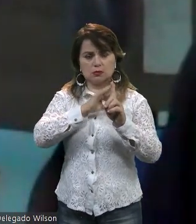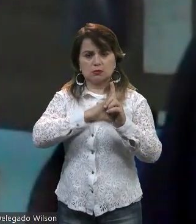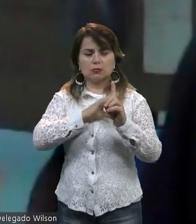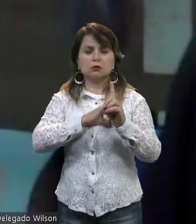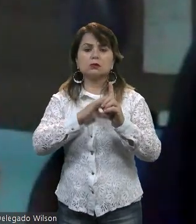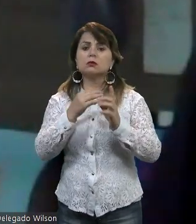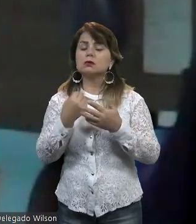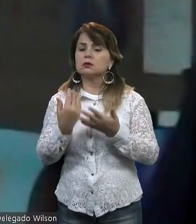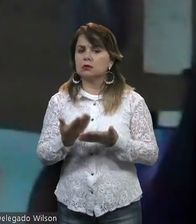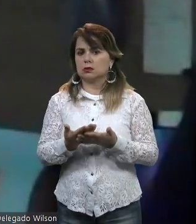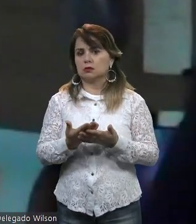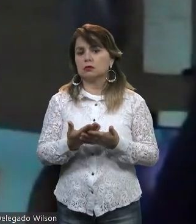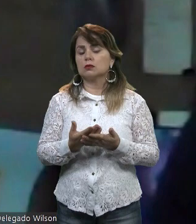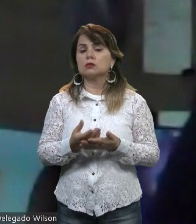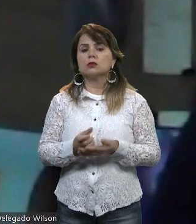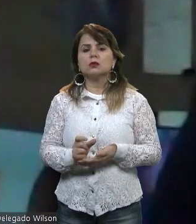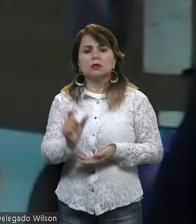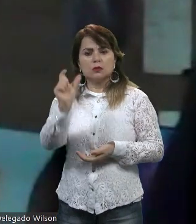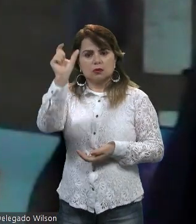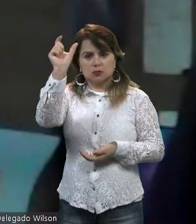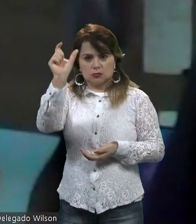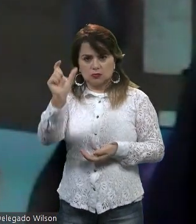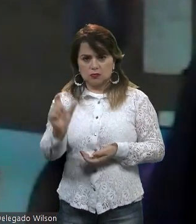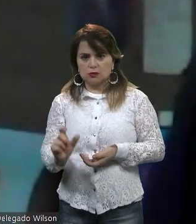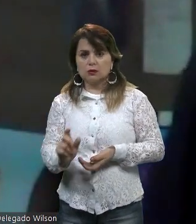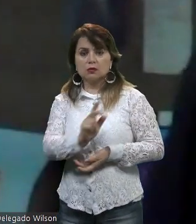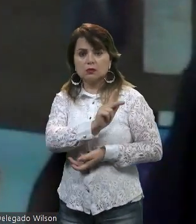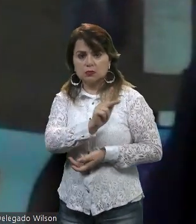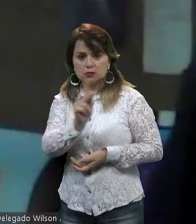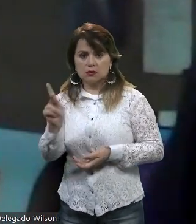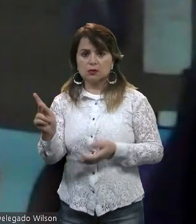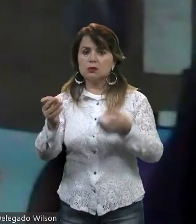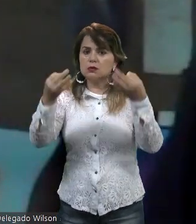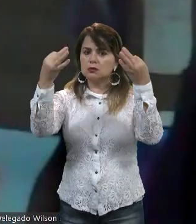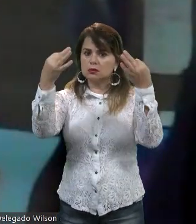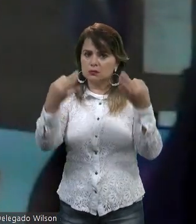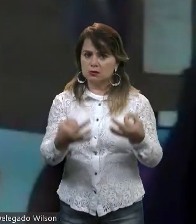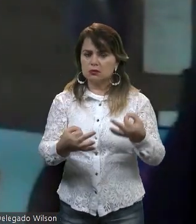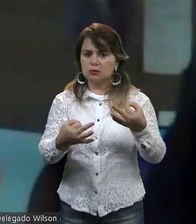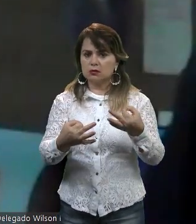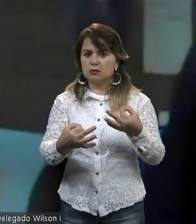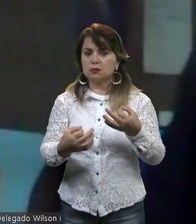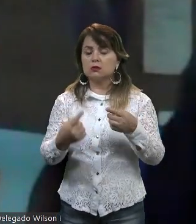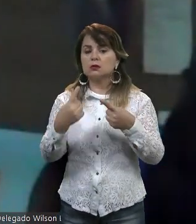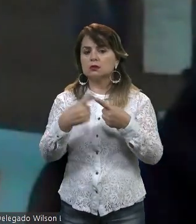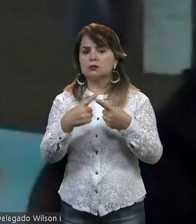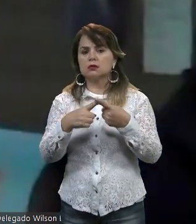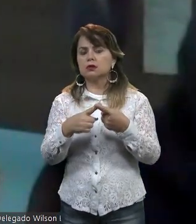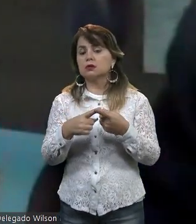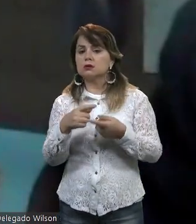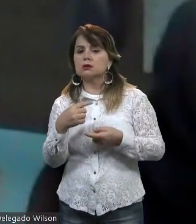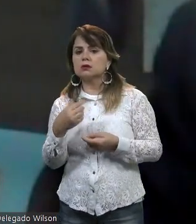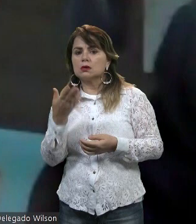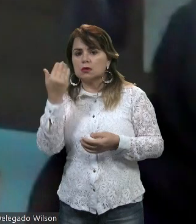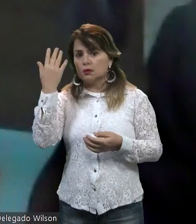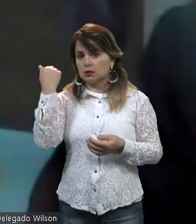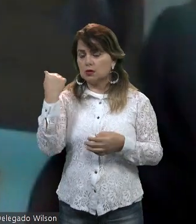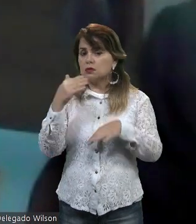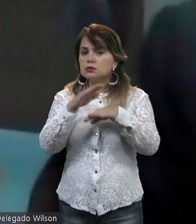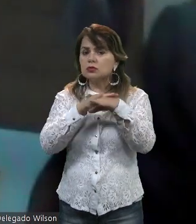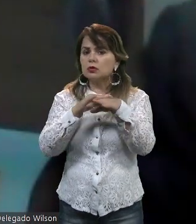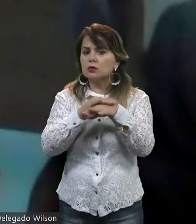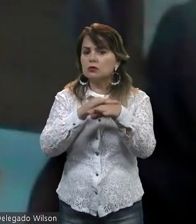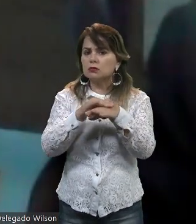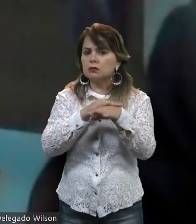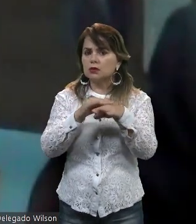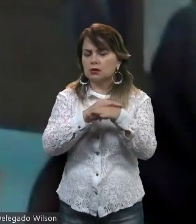acertada de Vossa Excelência, por que que eu estou aqui falando? Primeiro, na conversa que tivemos prévia, Vossa Excelência falou em